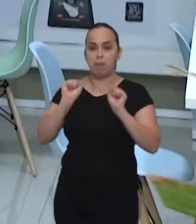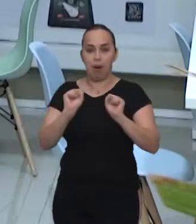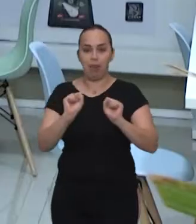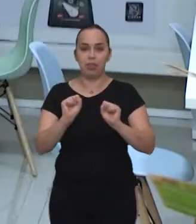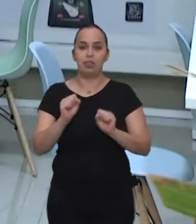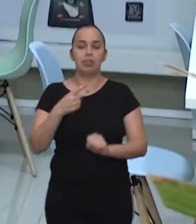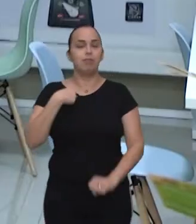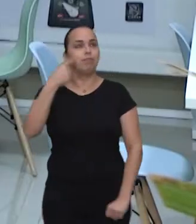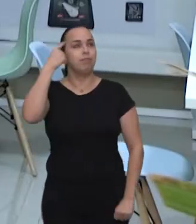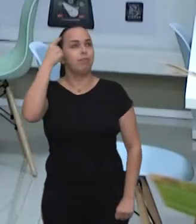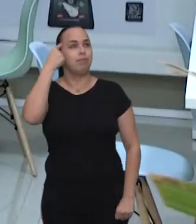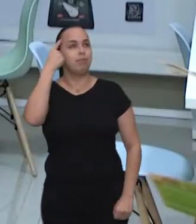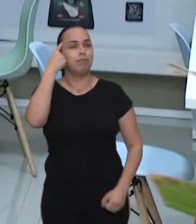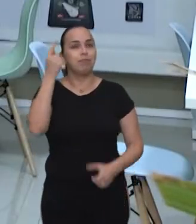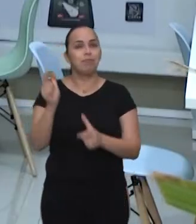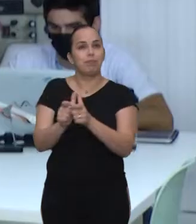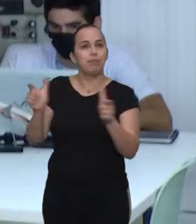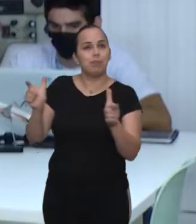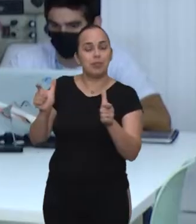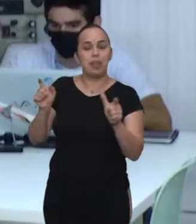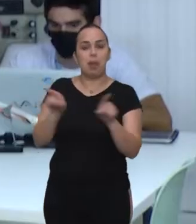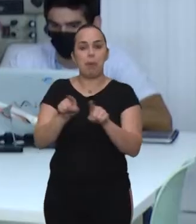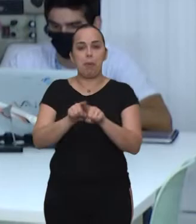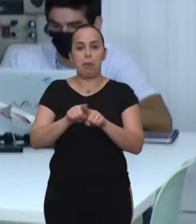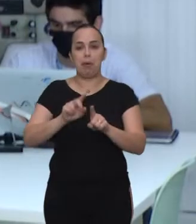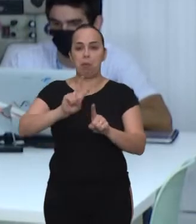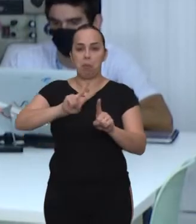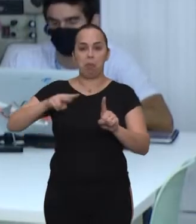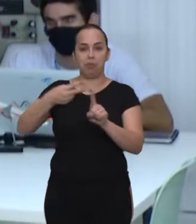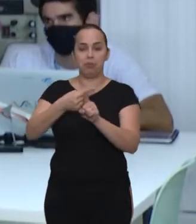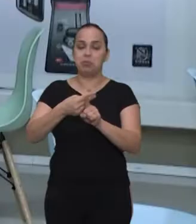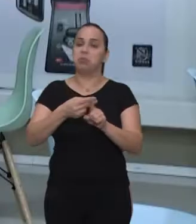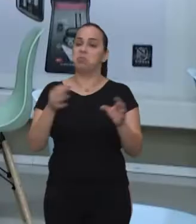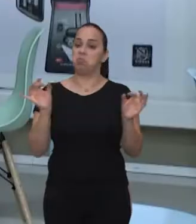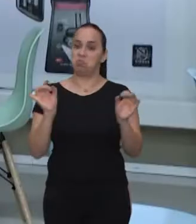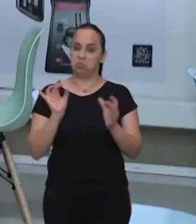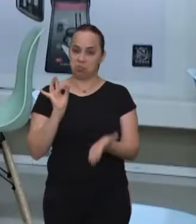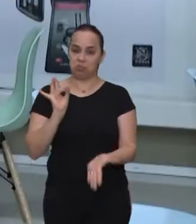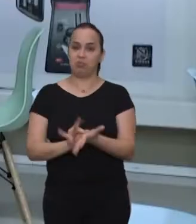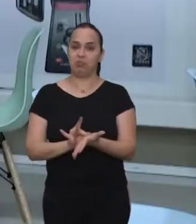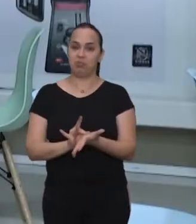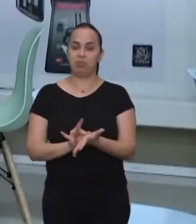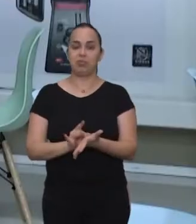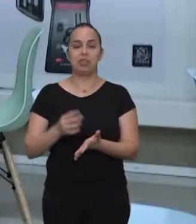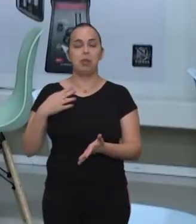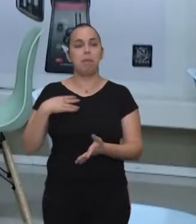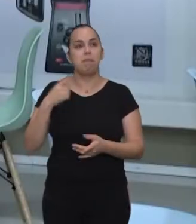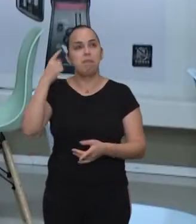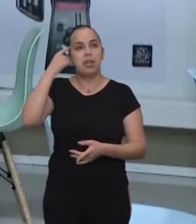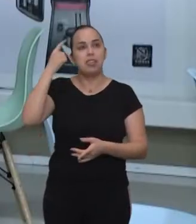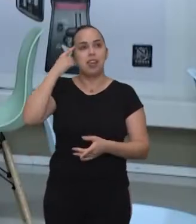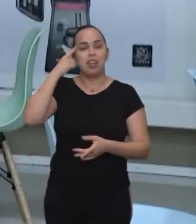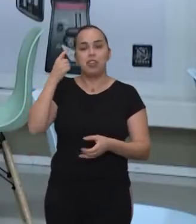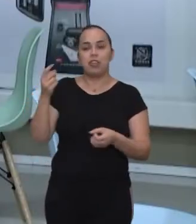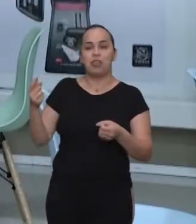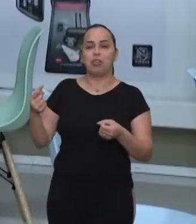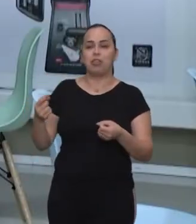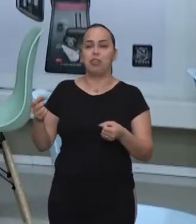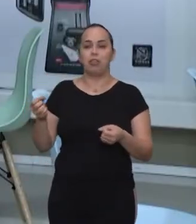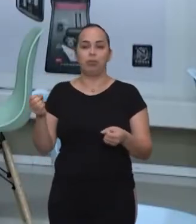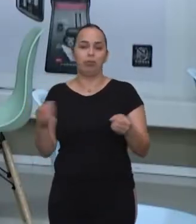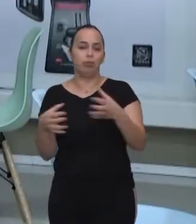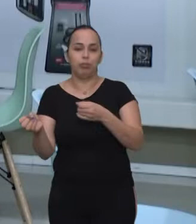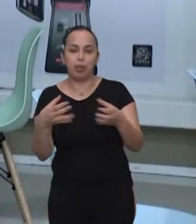empresário que ver novas possibilidades de ampliação dos negócios completamente porque só de você tem mais visibilidade